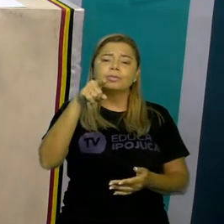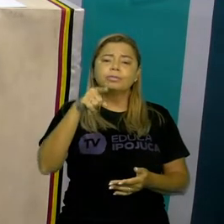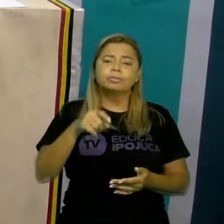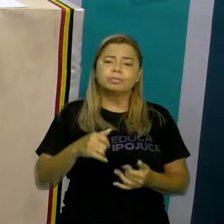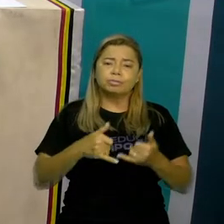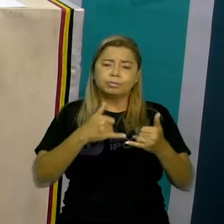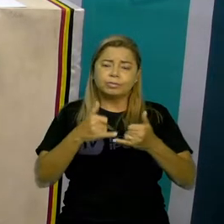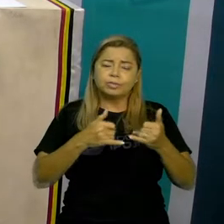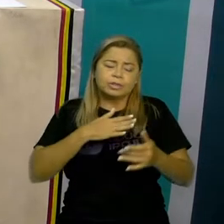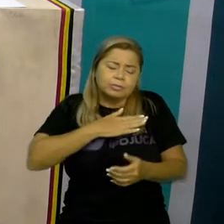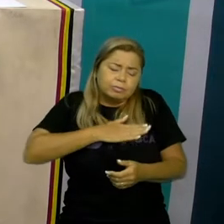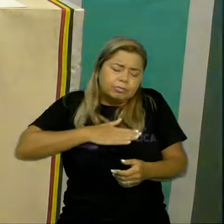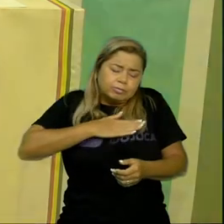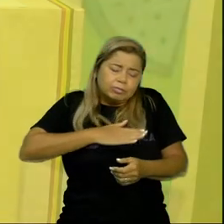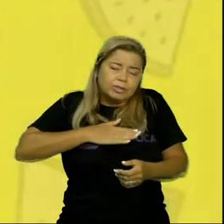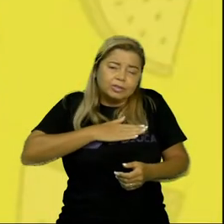vocês?